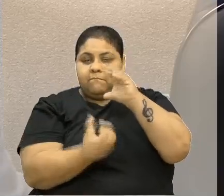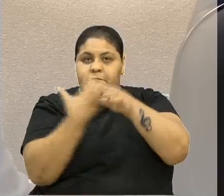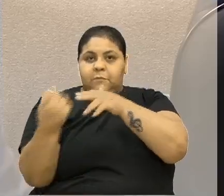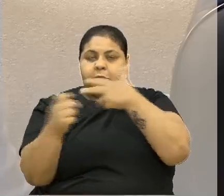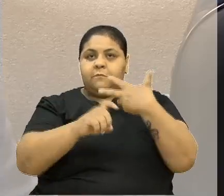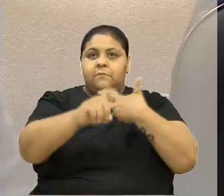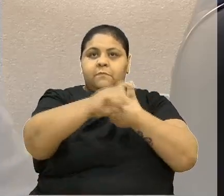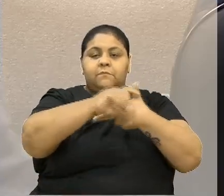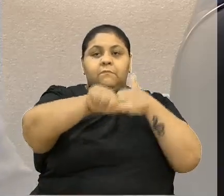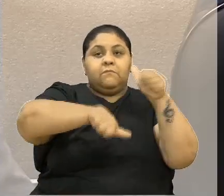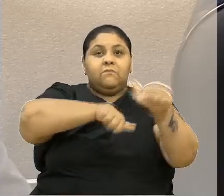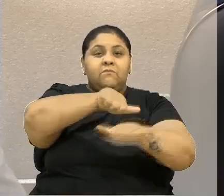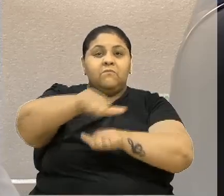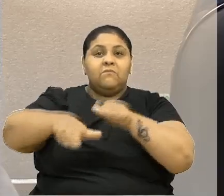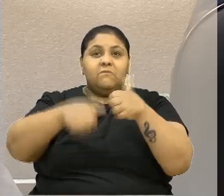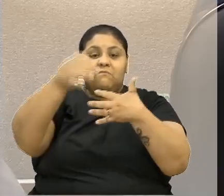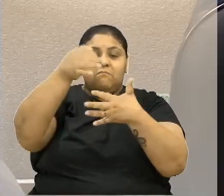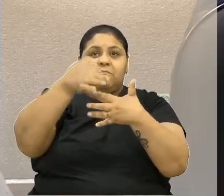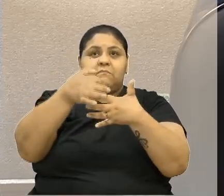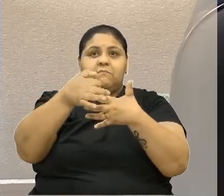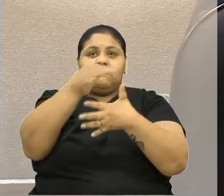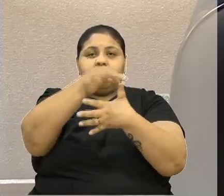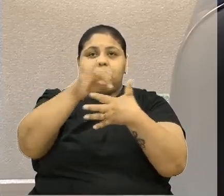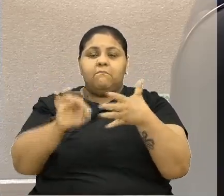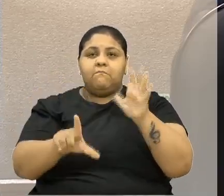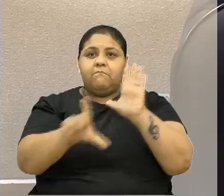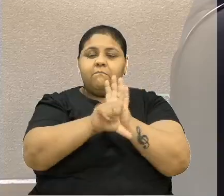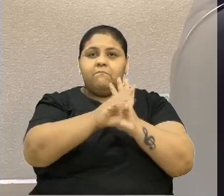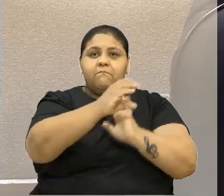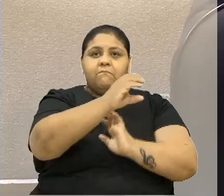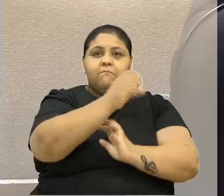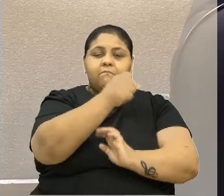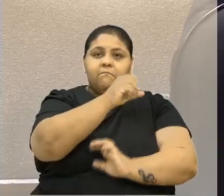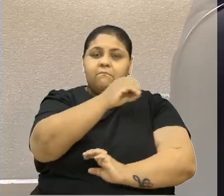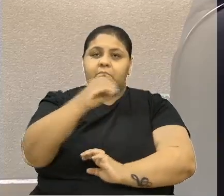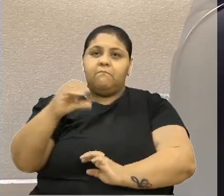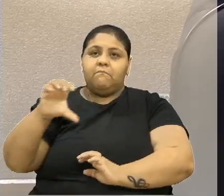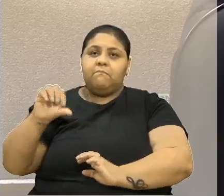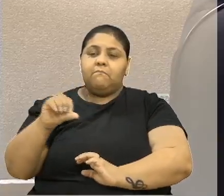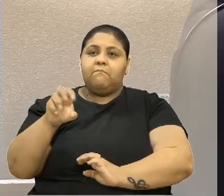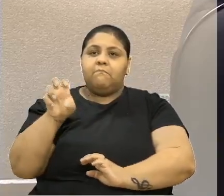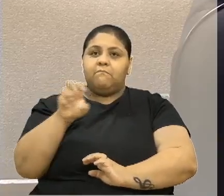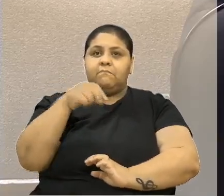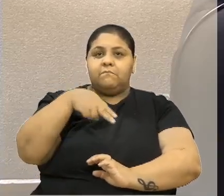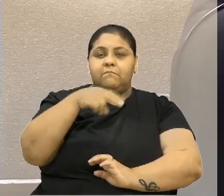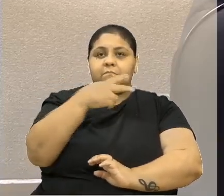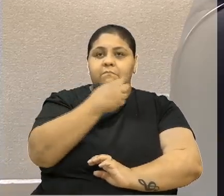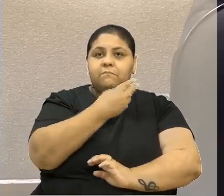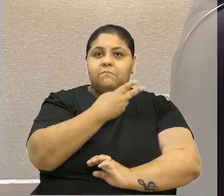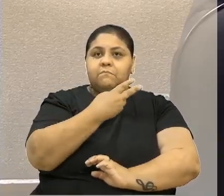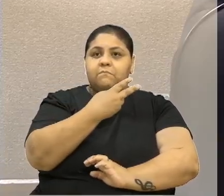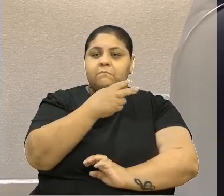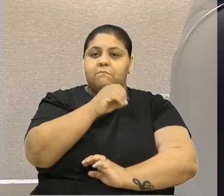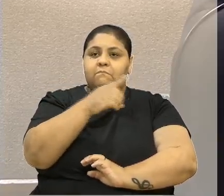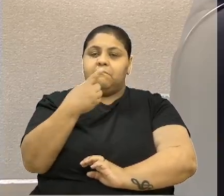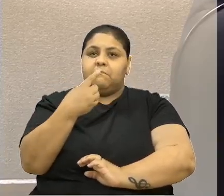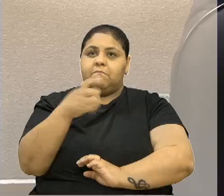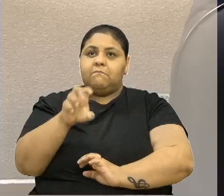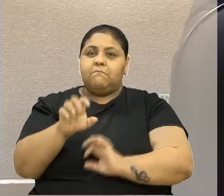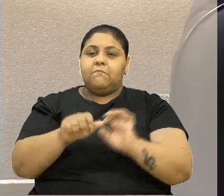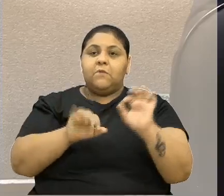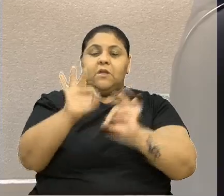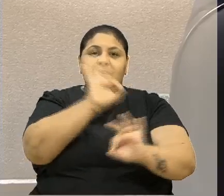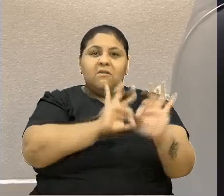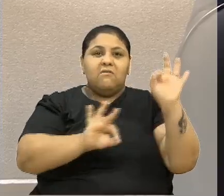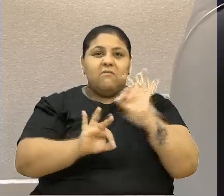Executivo, que altera os dispositivos da Lei nº 8.009, de 5 de novembro de 2015, que disciplina a transferência